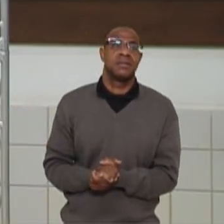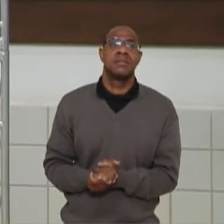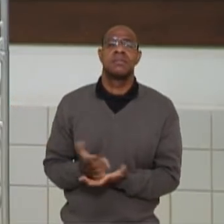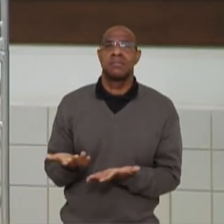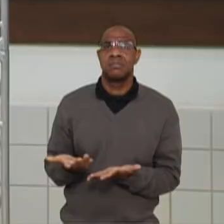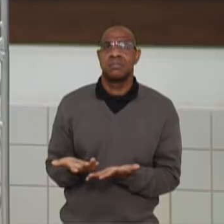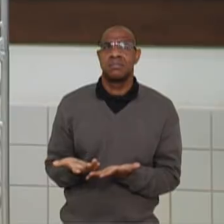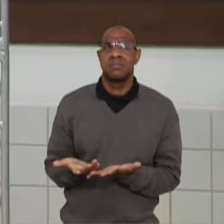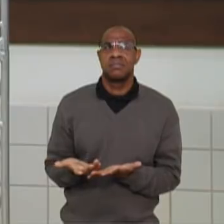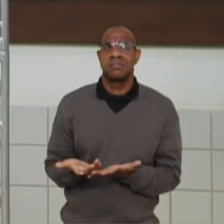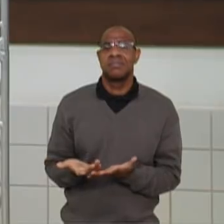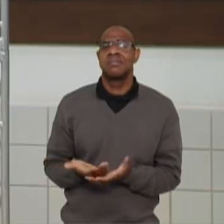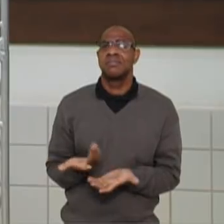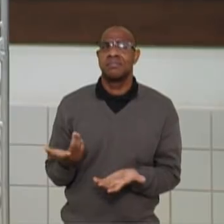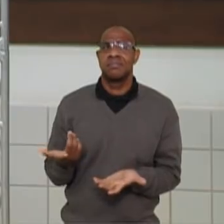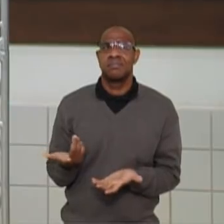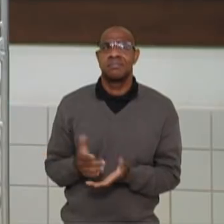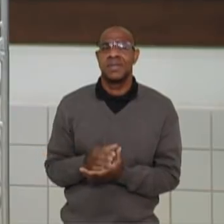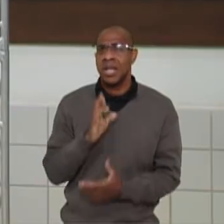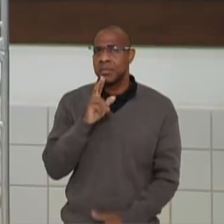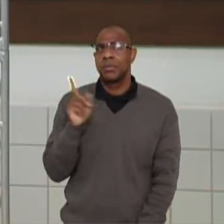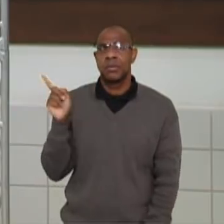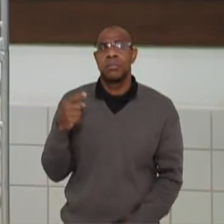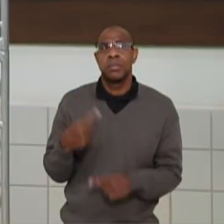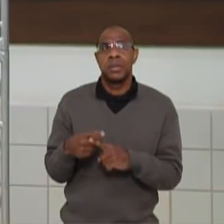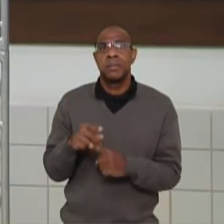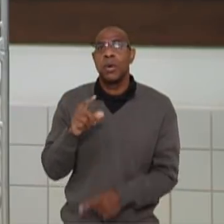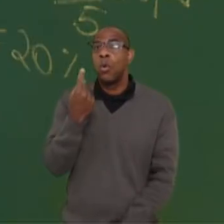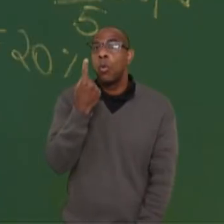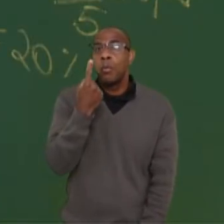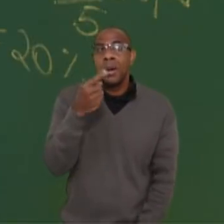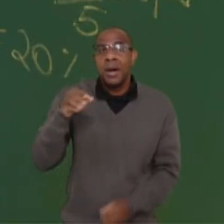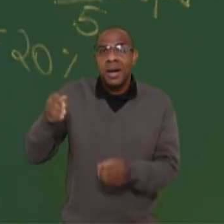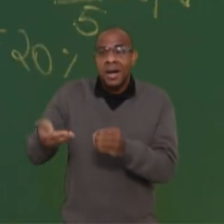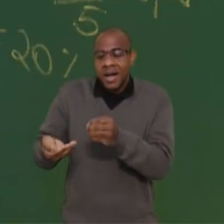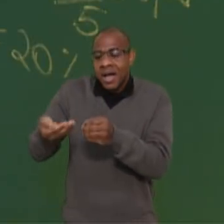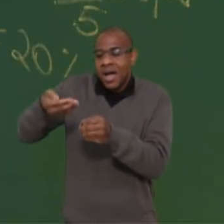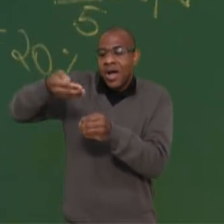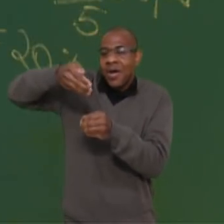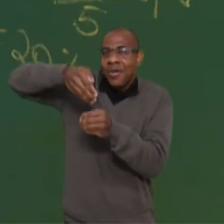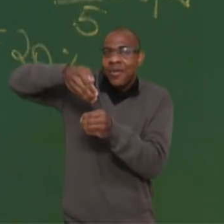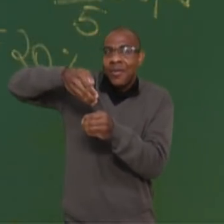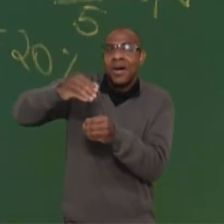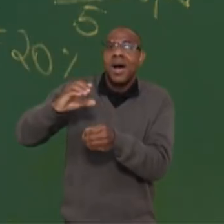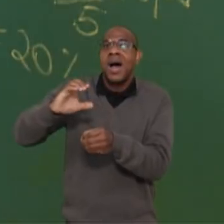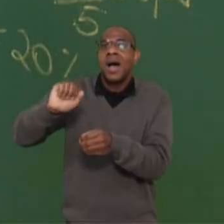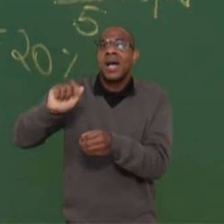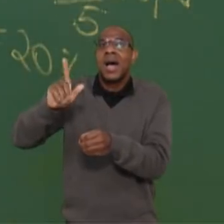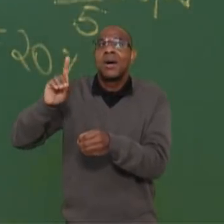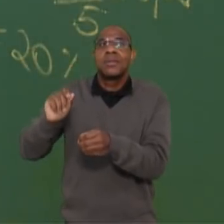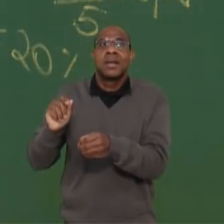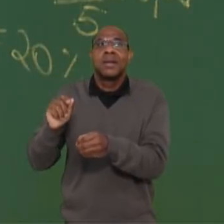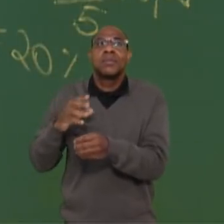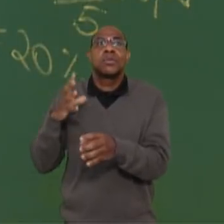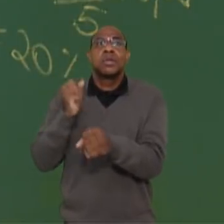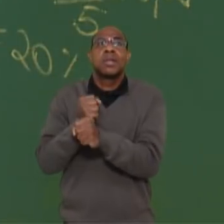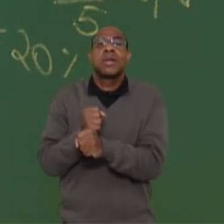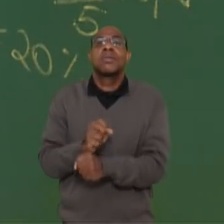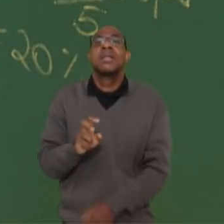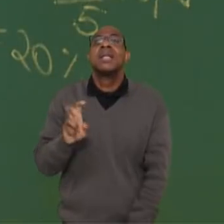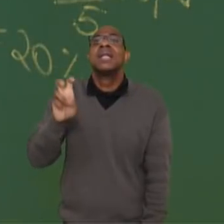resposta? Tem que fazer. Por quê? Porque eu peguei uma calda num total de 5